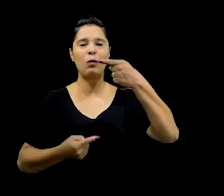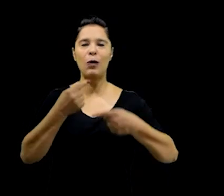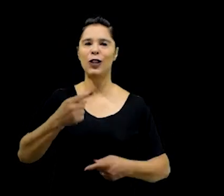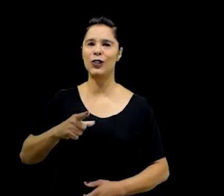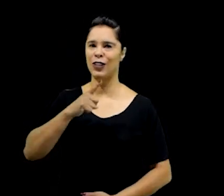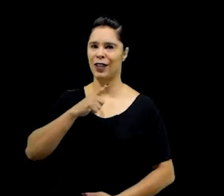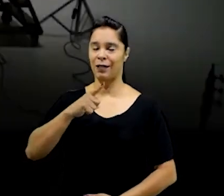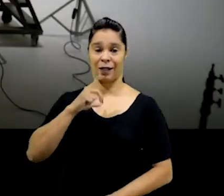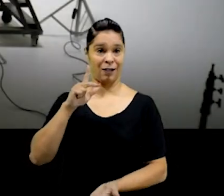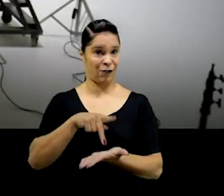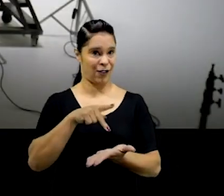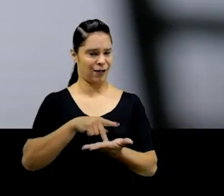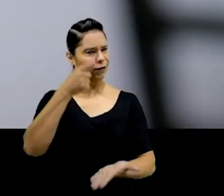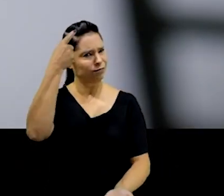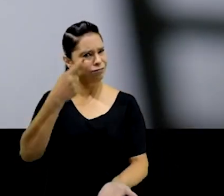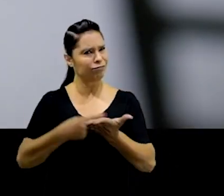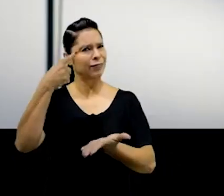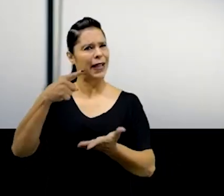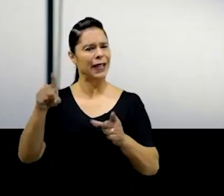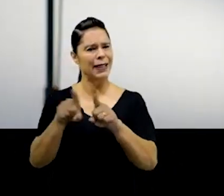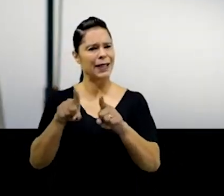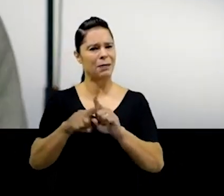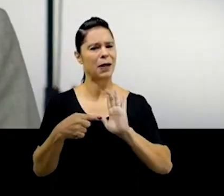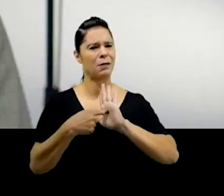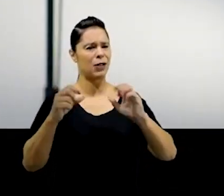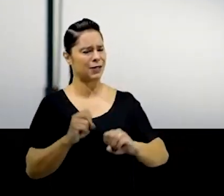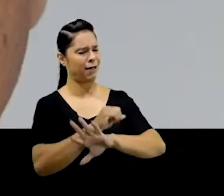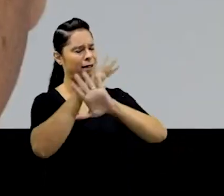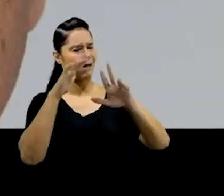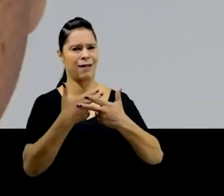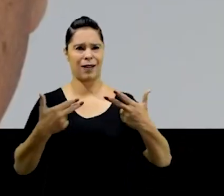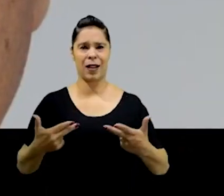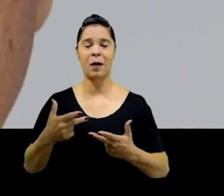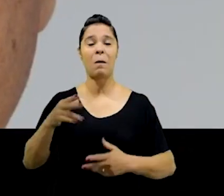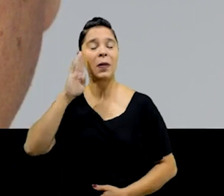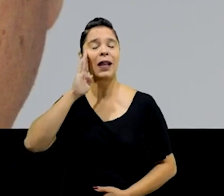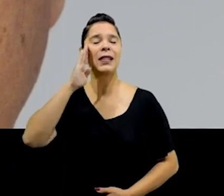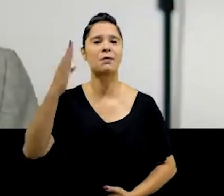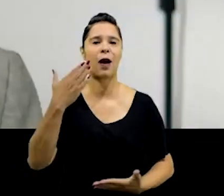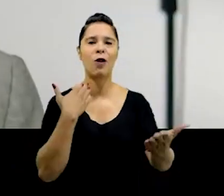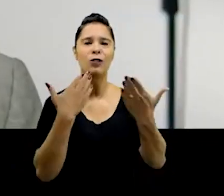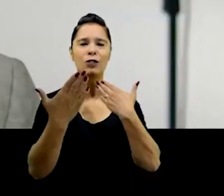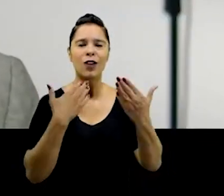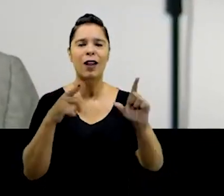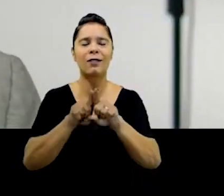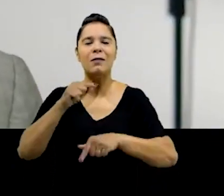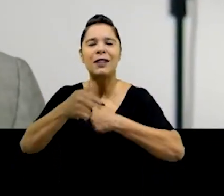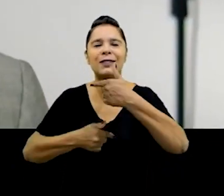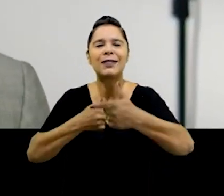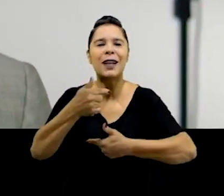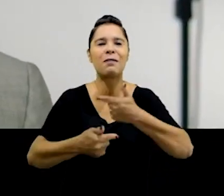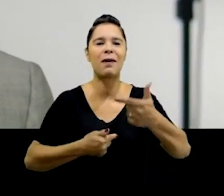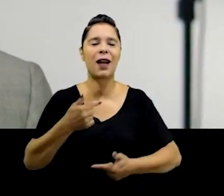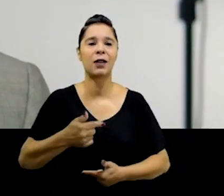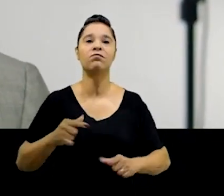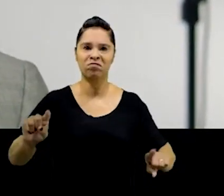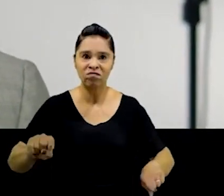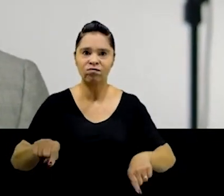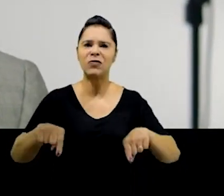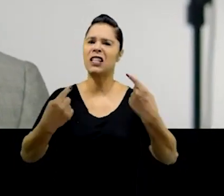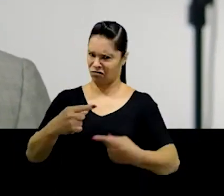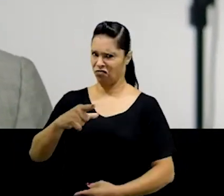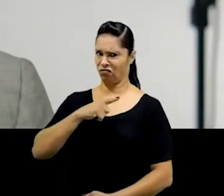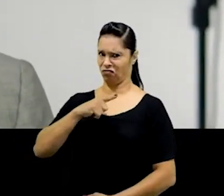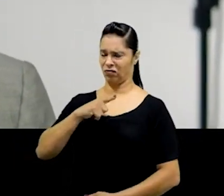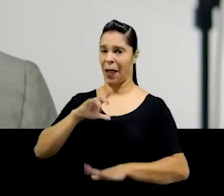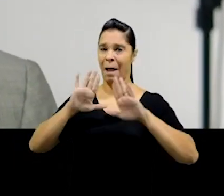A boa política se faz com verdade, compromisso e transparência, sobretudo com muito diálogo e trabalho. Os